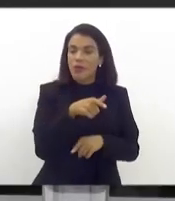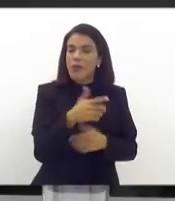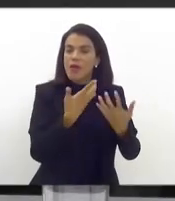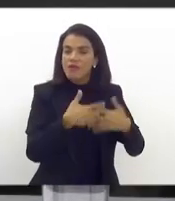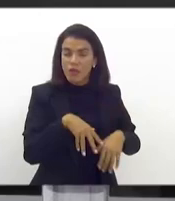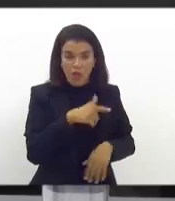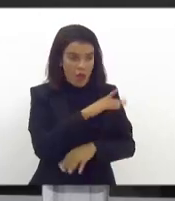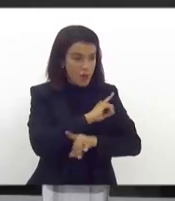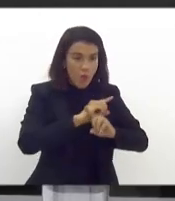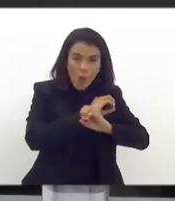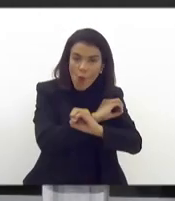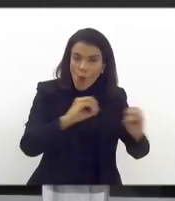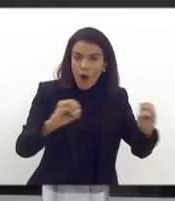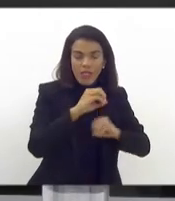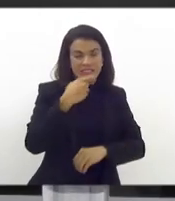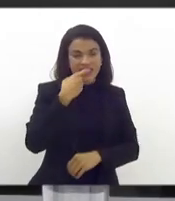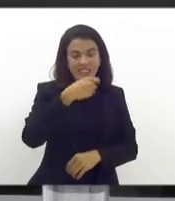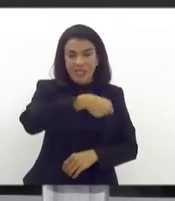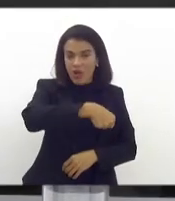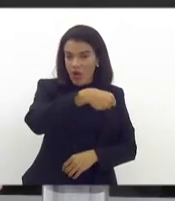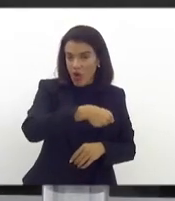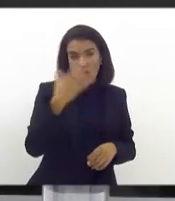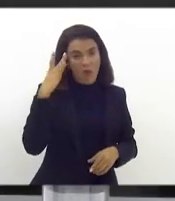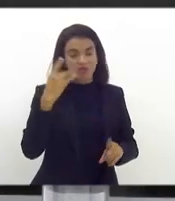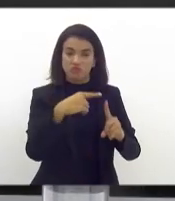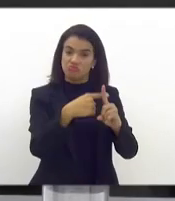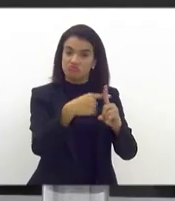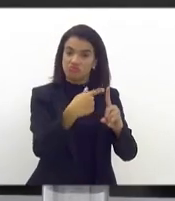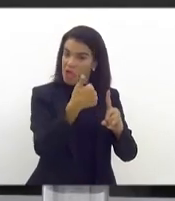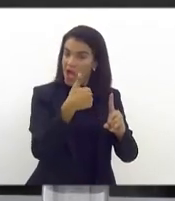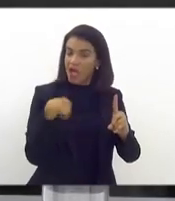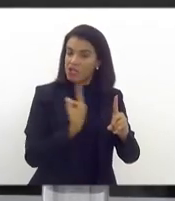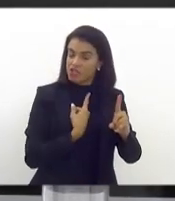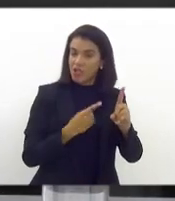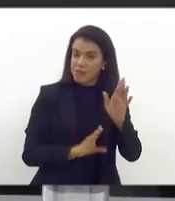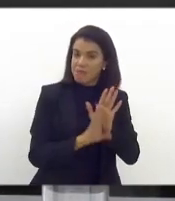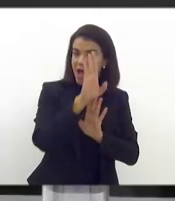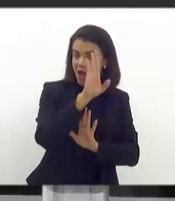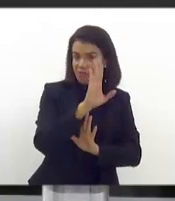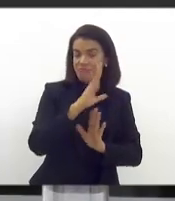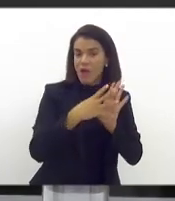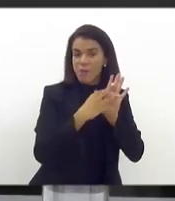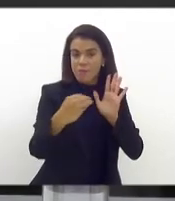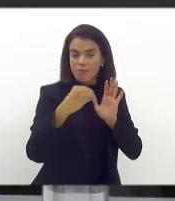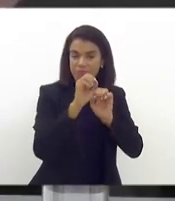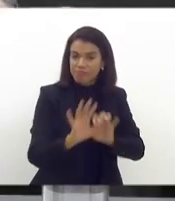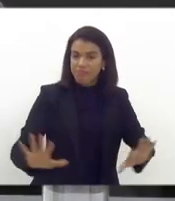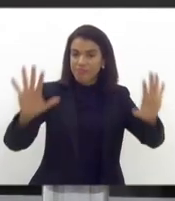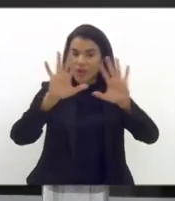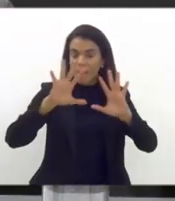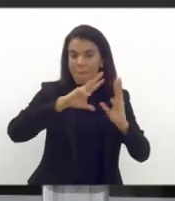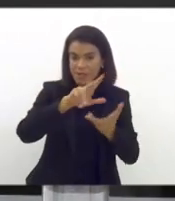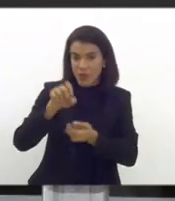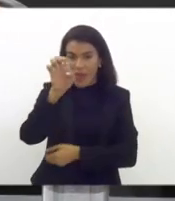olha, agora não vai ter mais nenhuma sacola, eu acho positivo. A gente vai estar avançando para que vários países adotam. Por exemplo, a